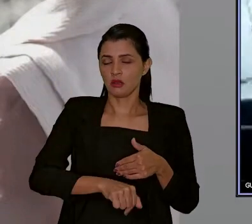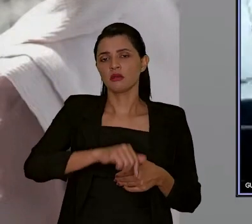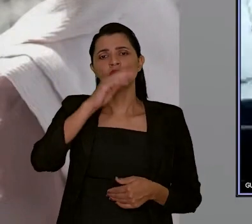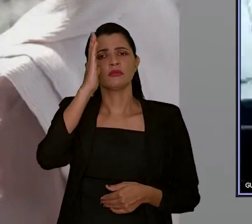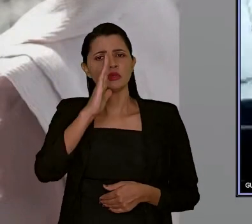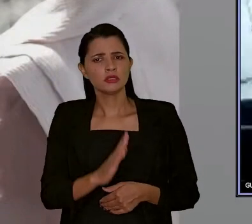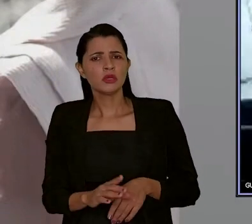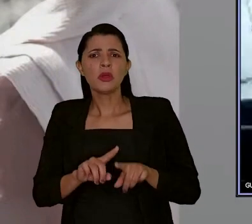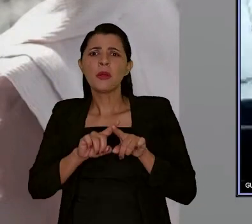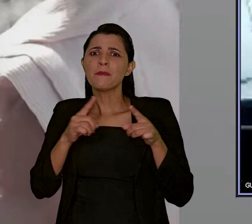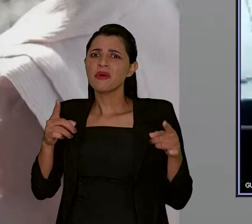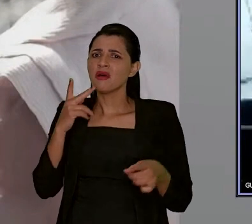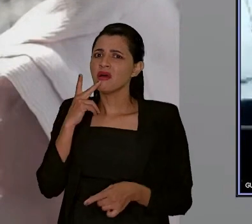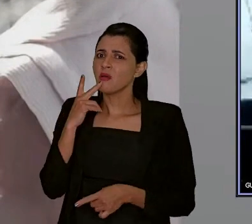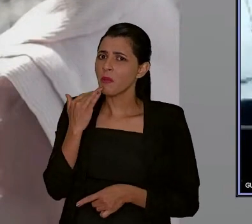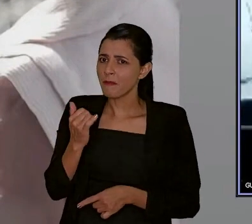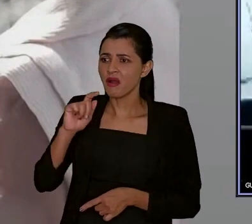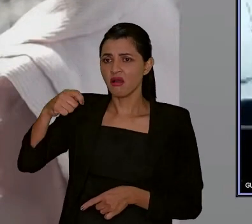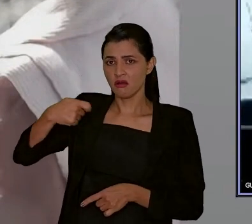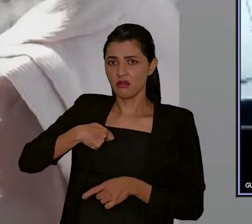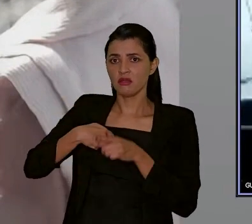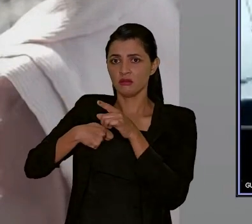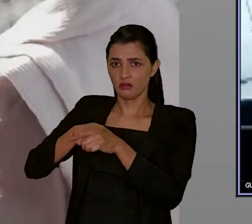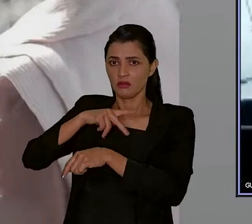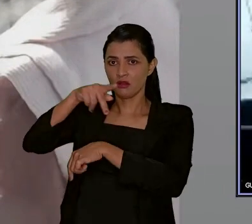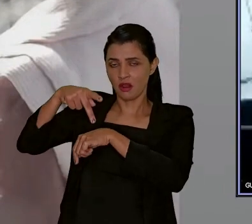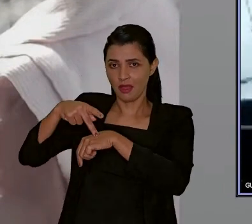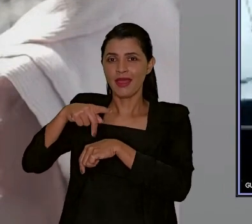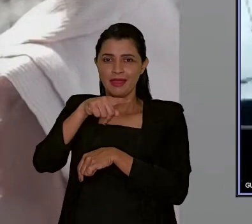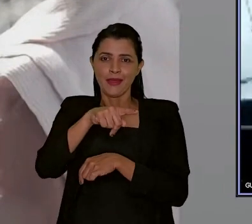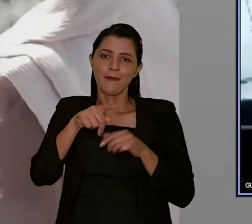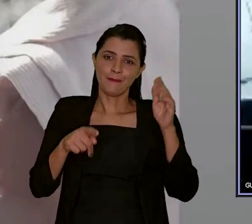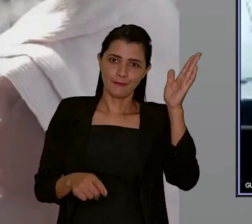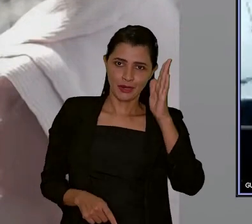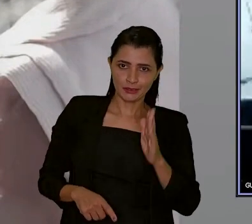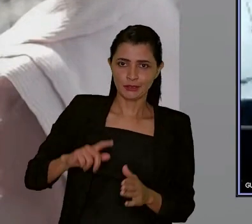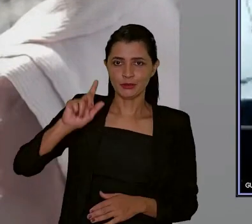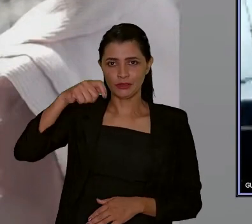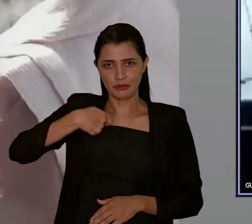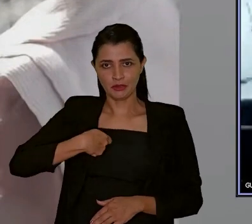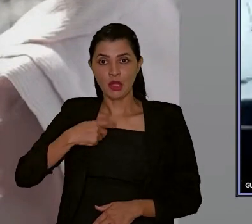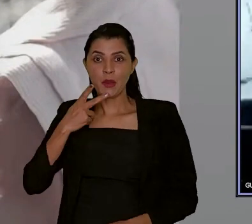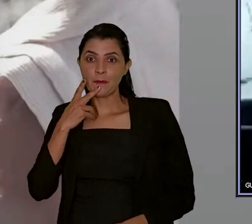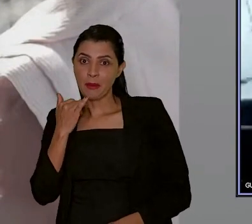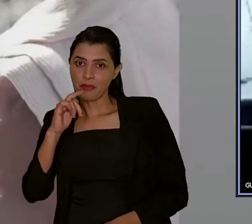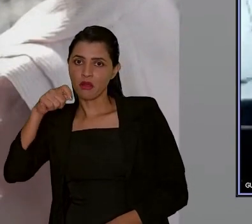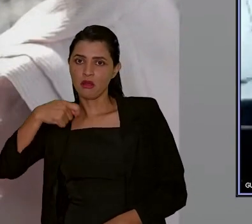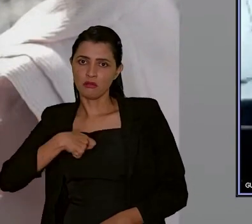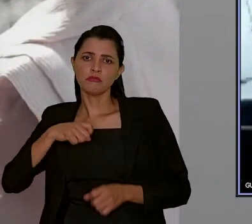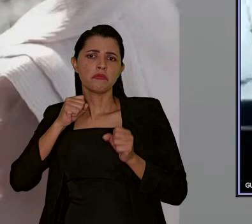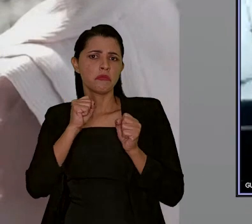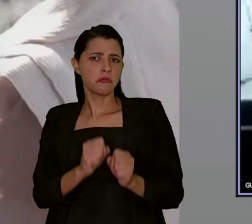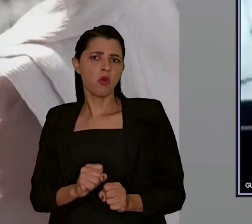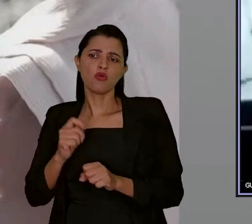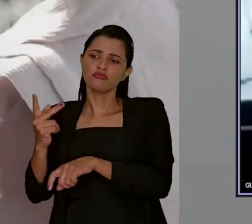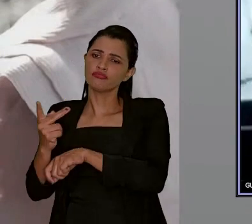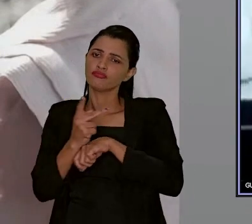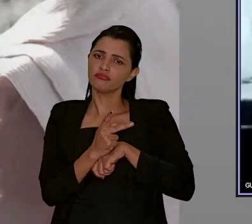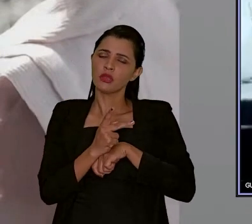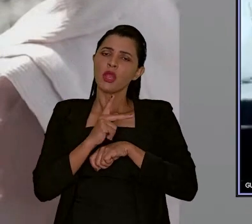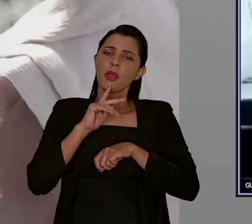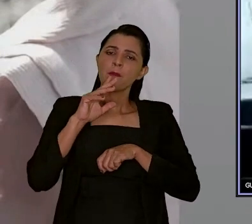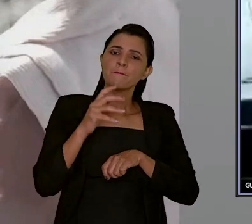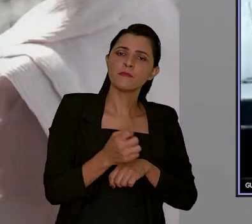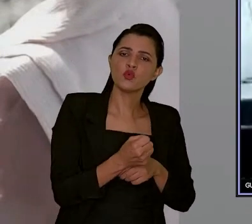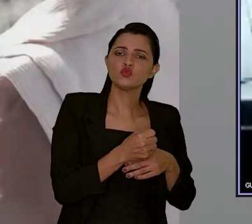pai espanhol, era um caso Brasil-Espanha, o pai espanhol poderia vir buscá-la aqui para levá-la para a Espanha